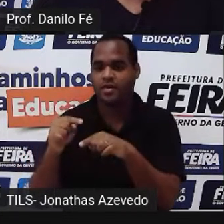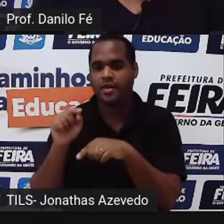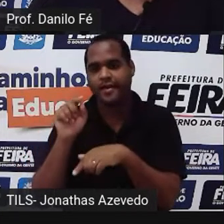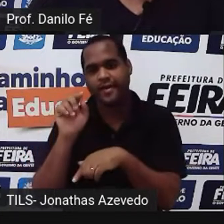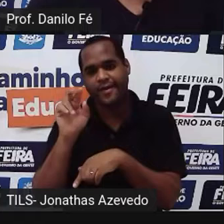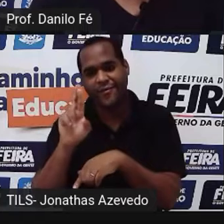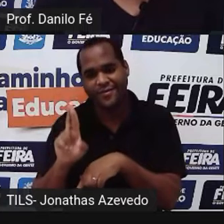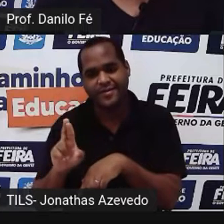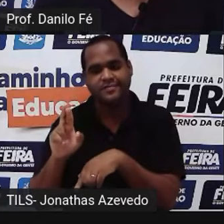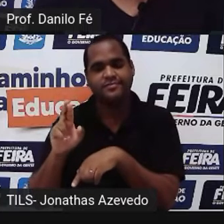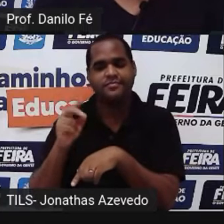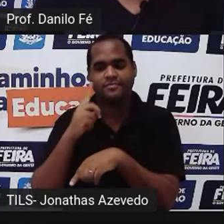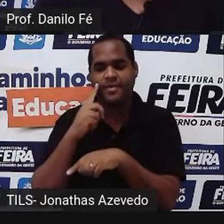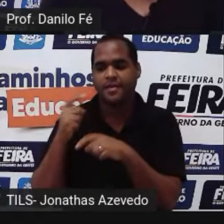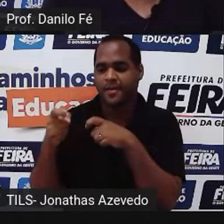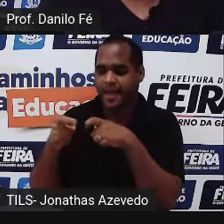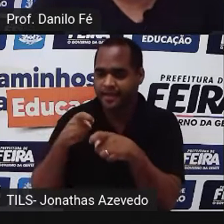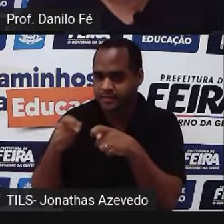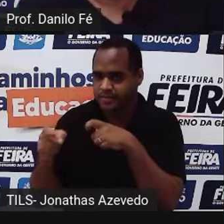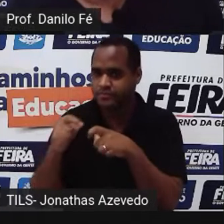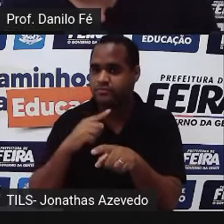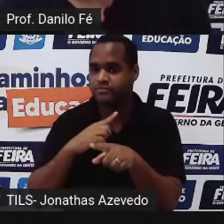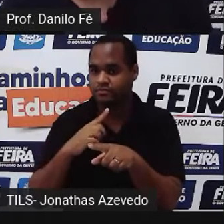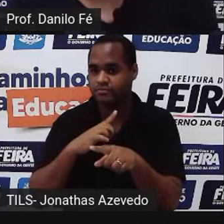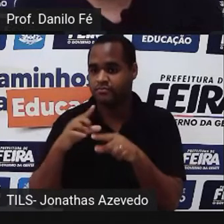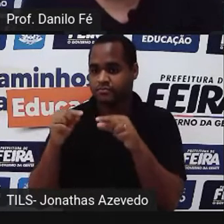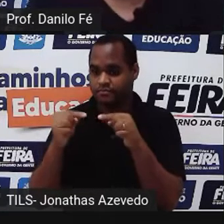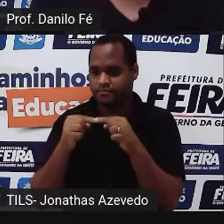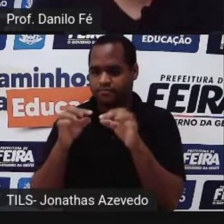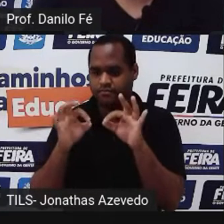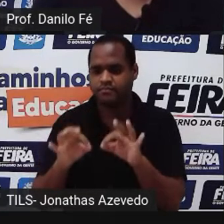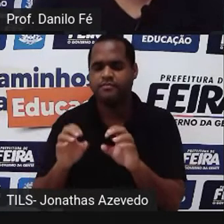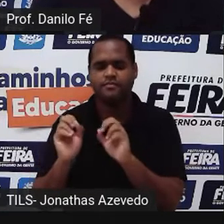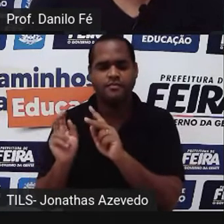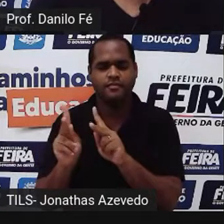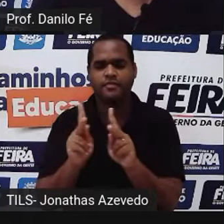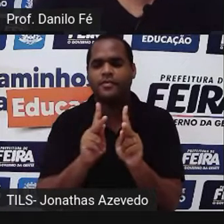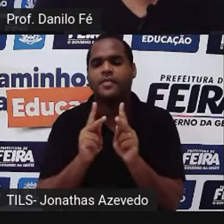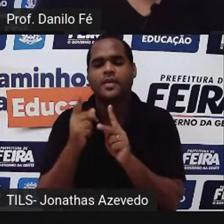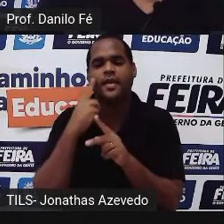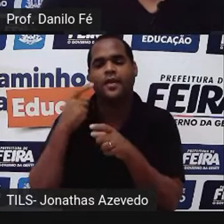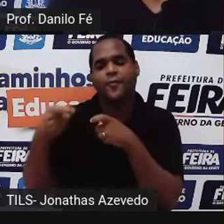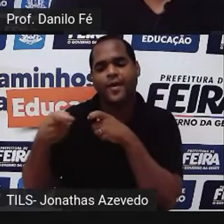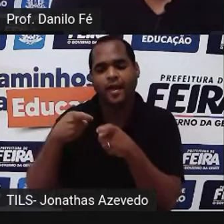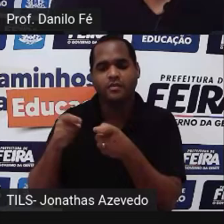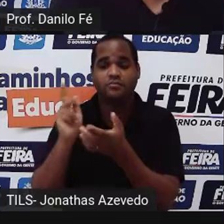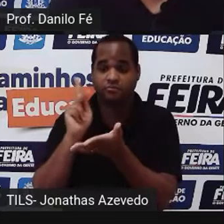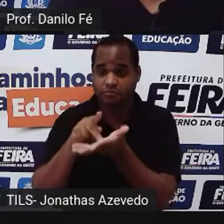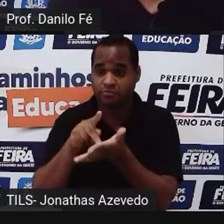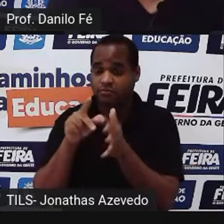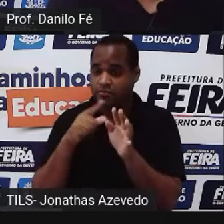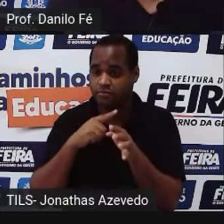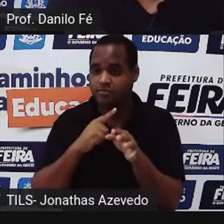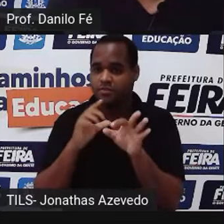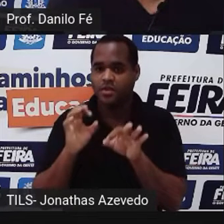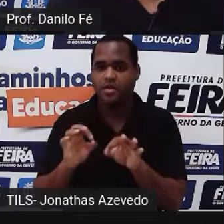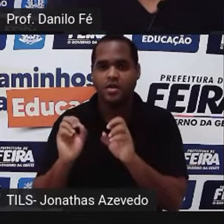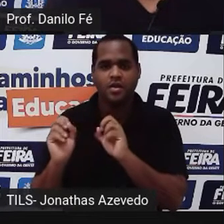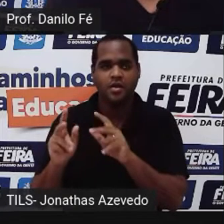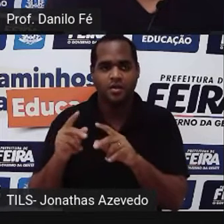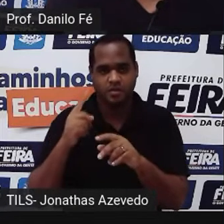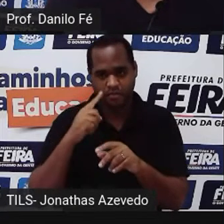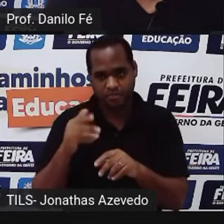também acaba entrando nessa guerra, apesar do tratado. E aí você tem a guerra estabelecida. De um lado,